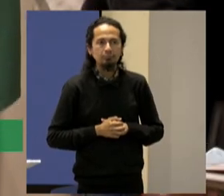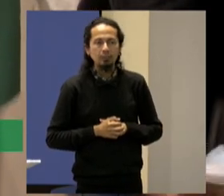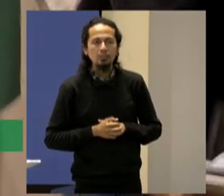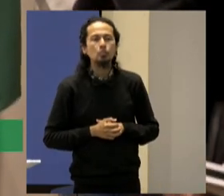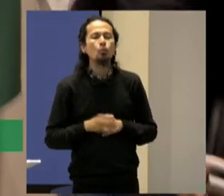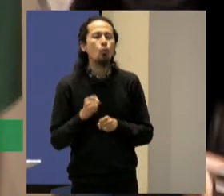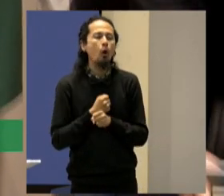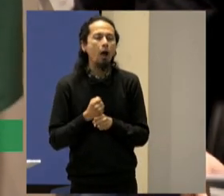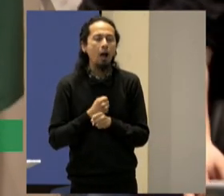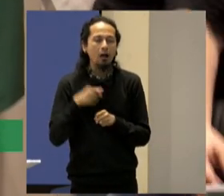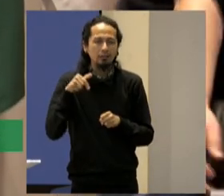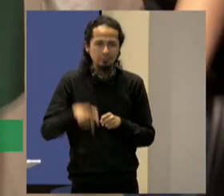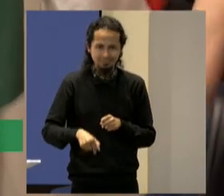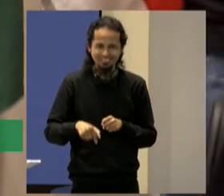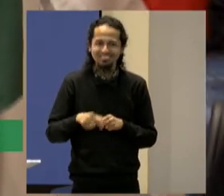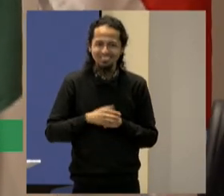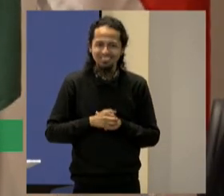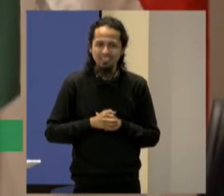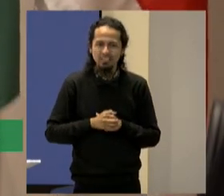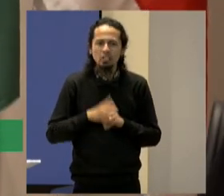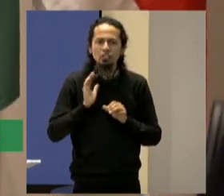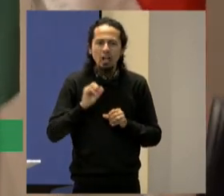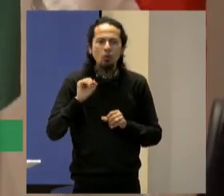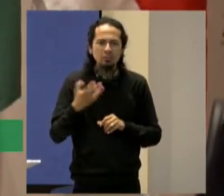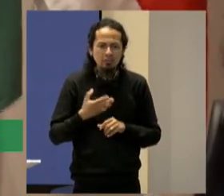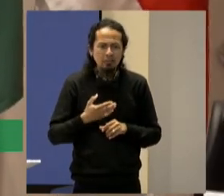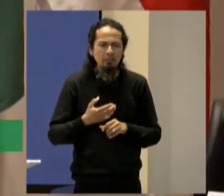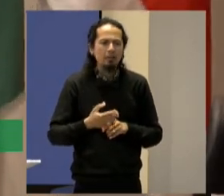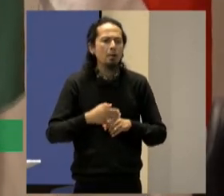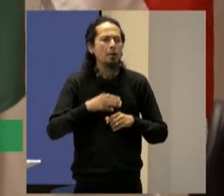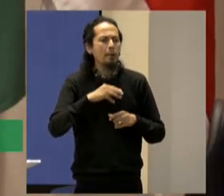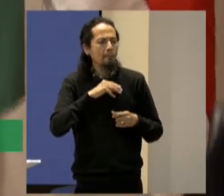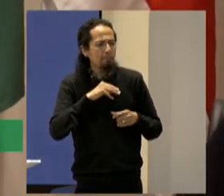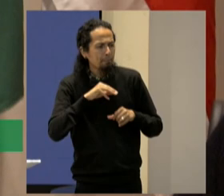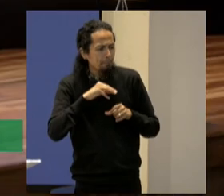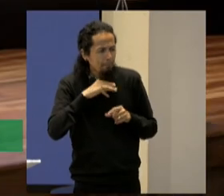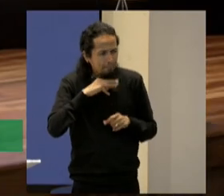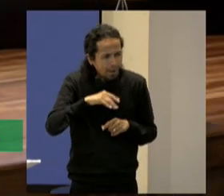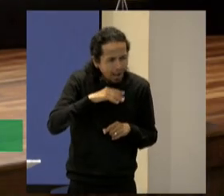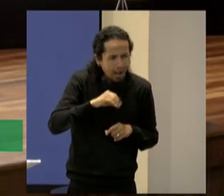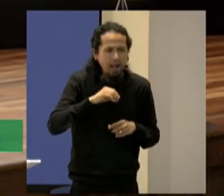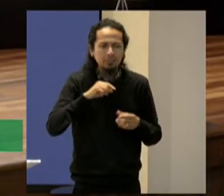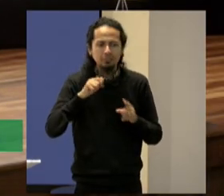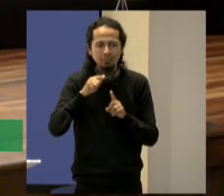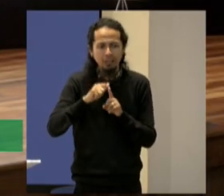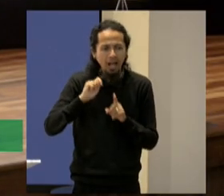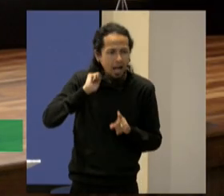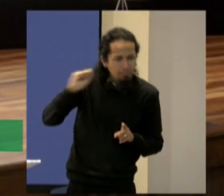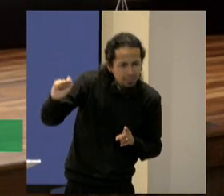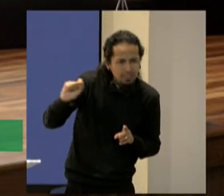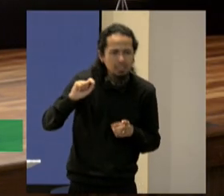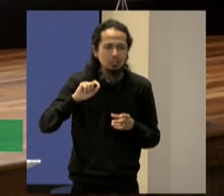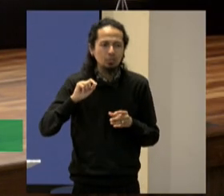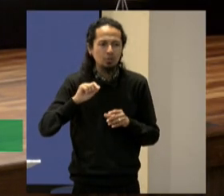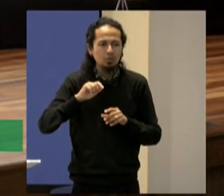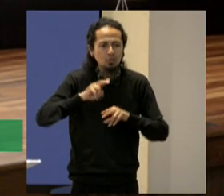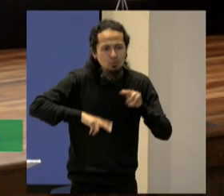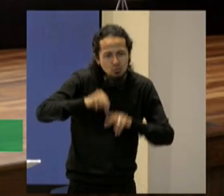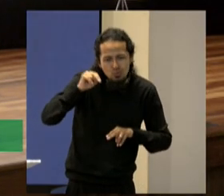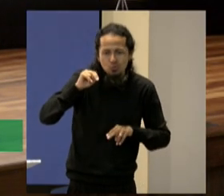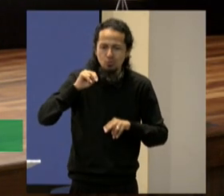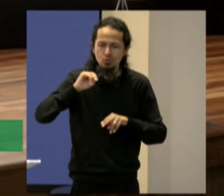de 2024, a gente já fez, né, março, abril, maio, junho, agosto, setembro e outubro. Aí a gente também tem